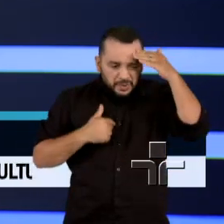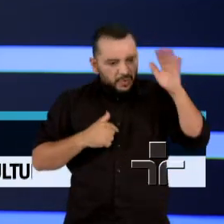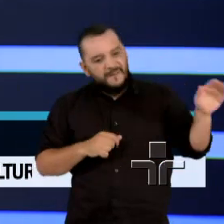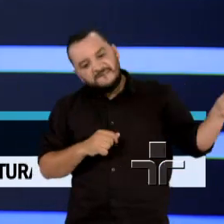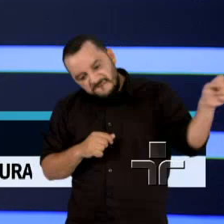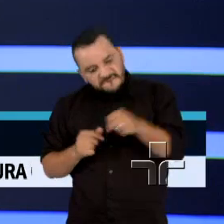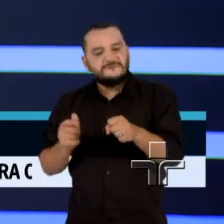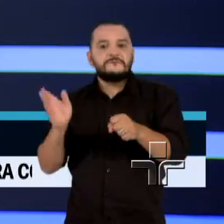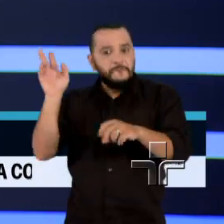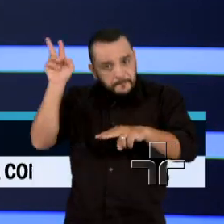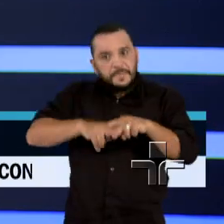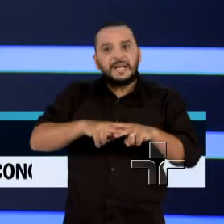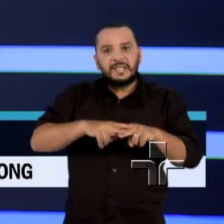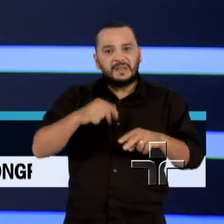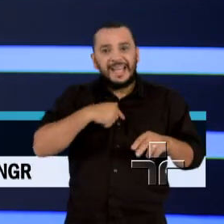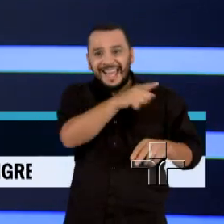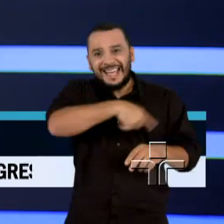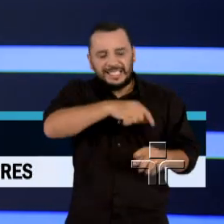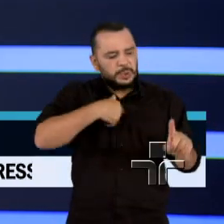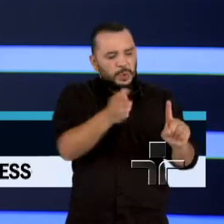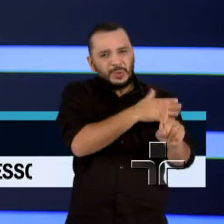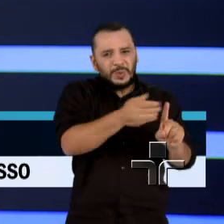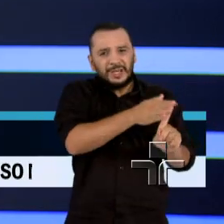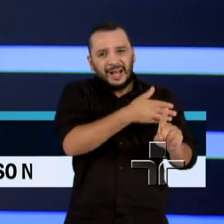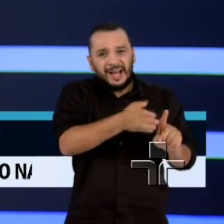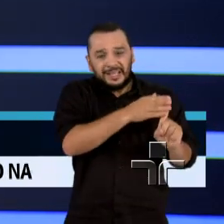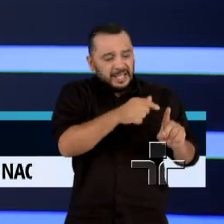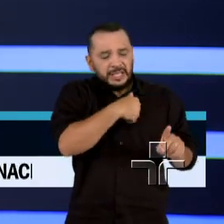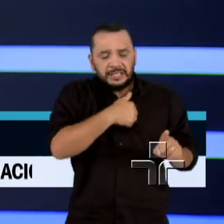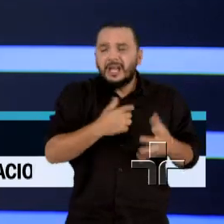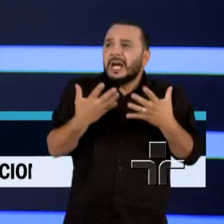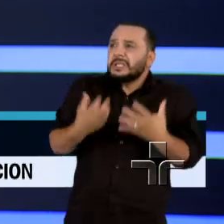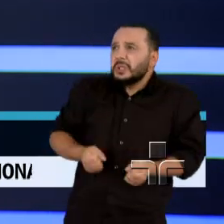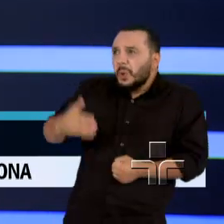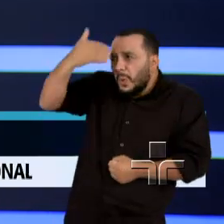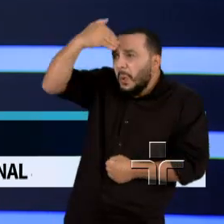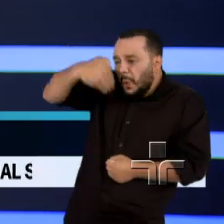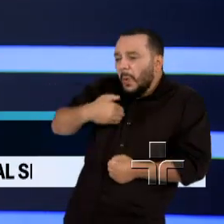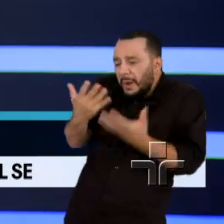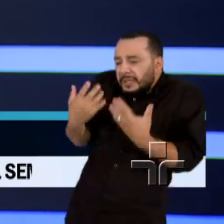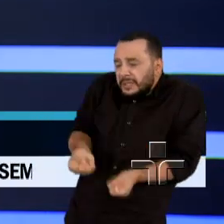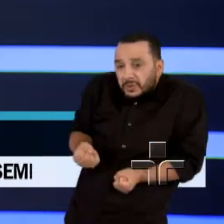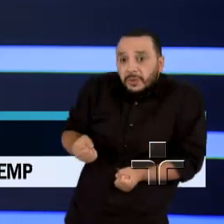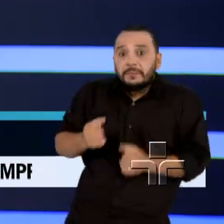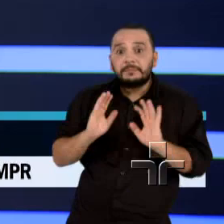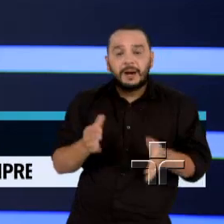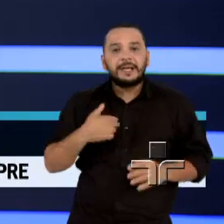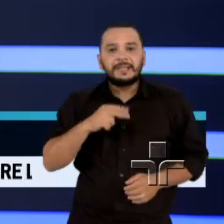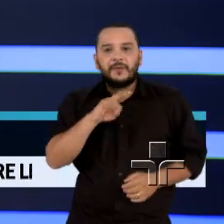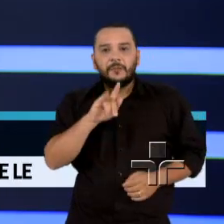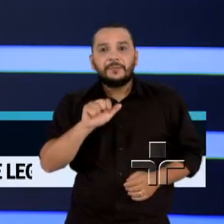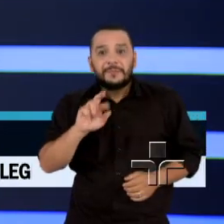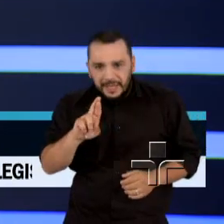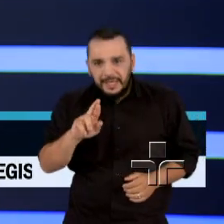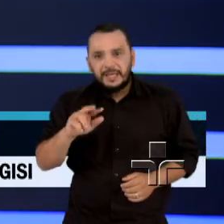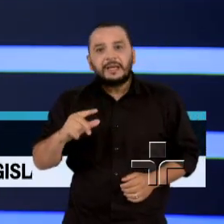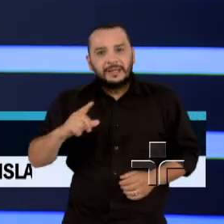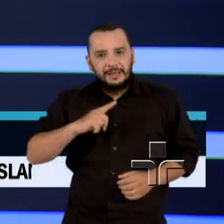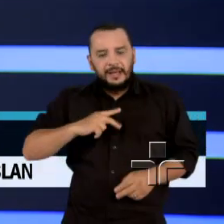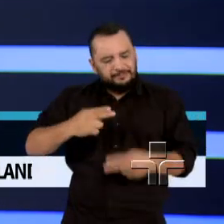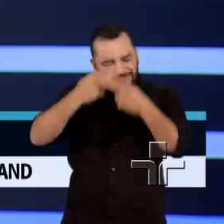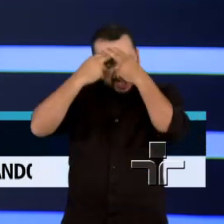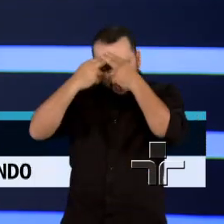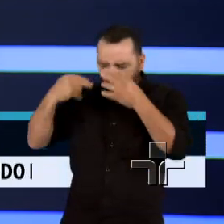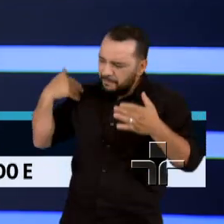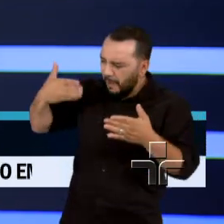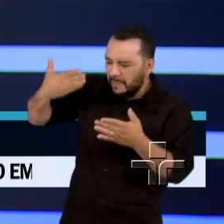até assumir o crime. 23 anos depois, Valmir da Silva, um dos injustiçados, ainda sofre consequências de um dos maiores